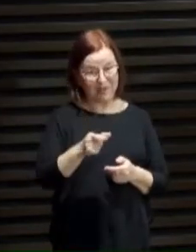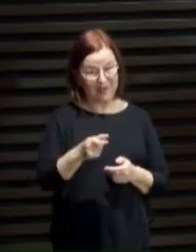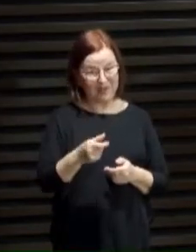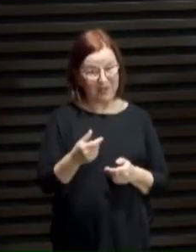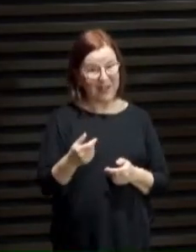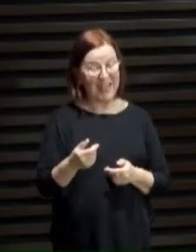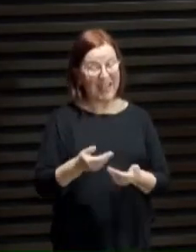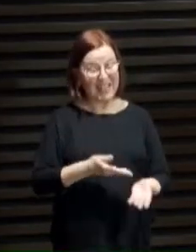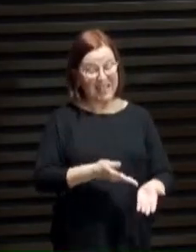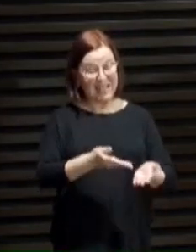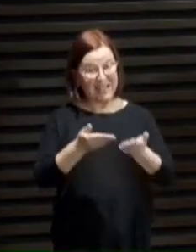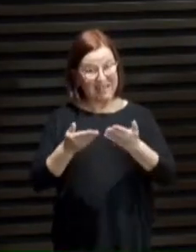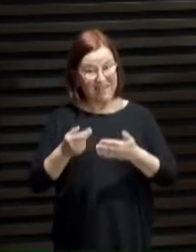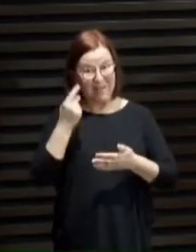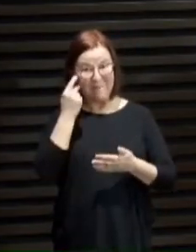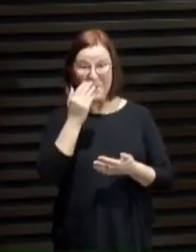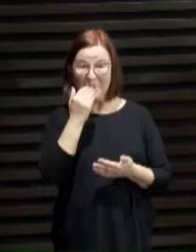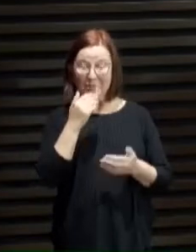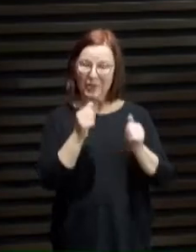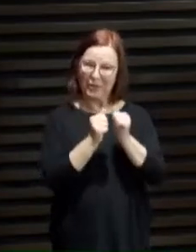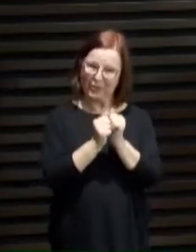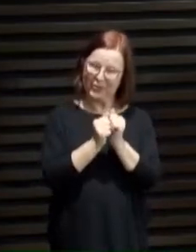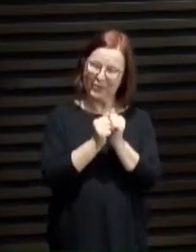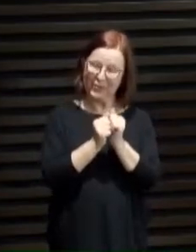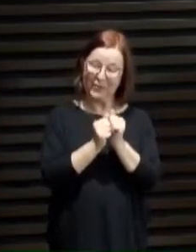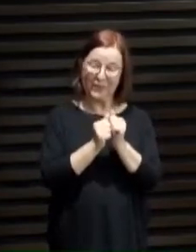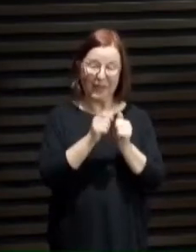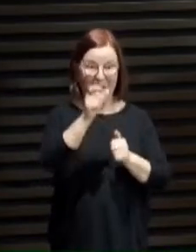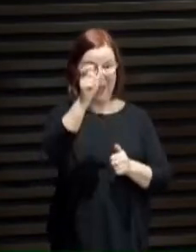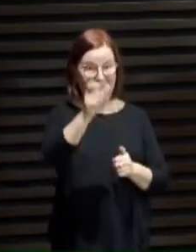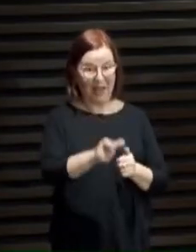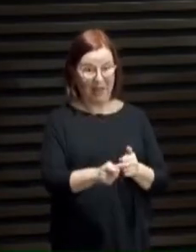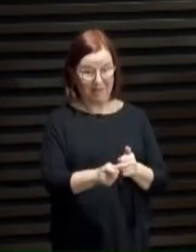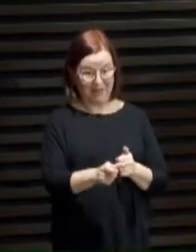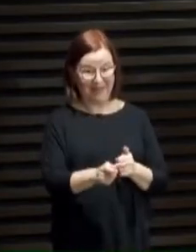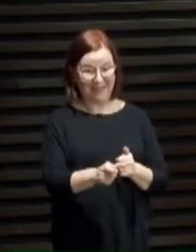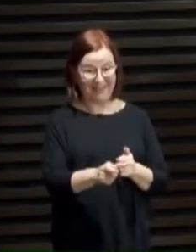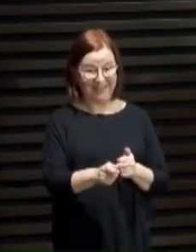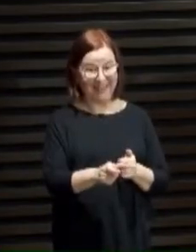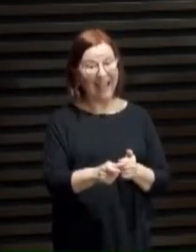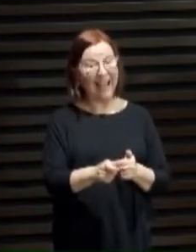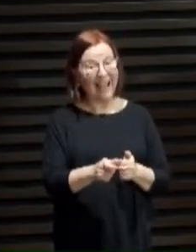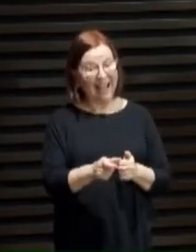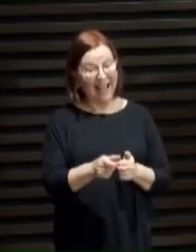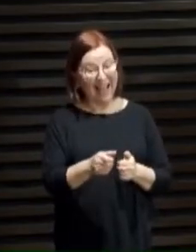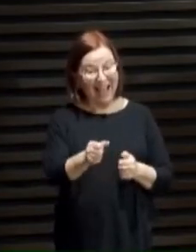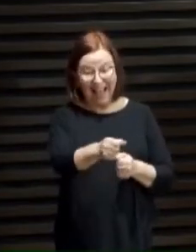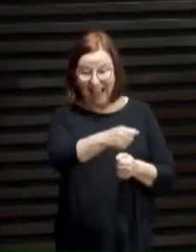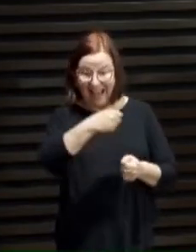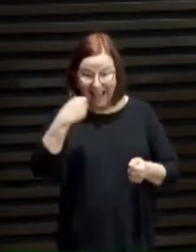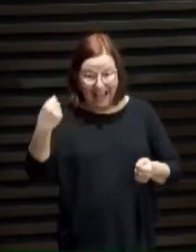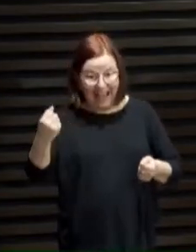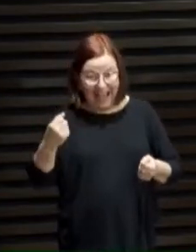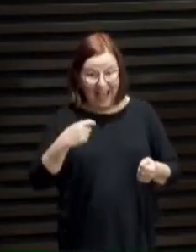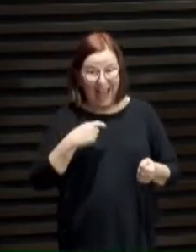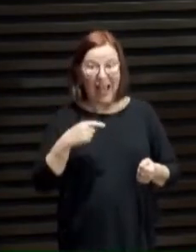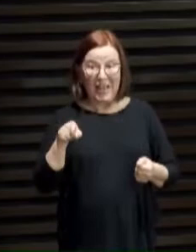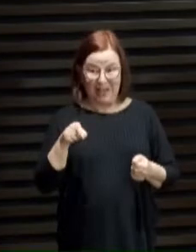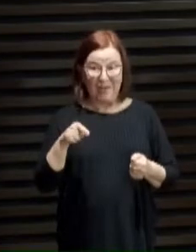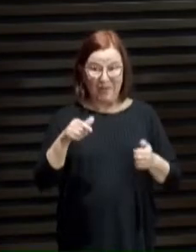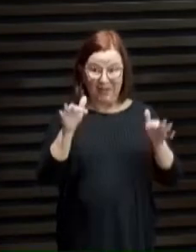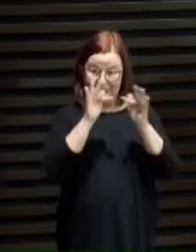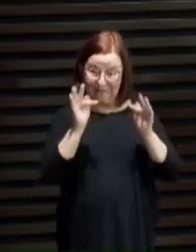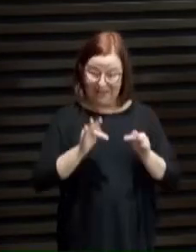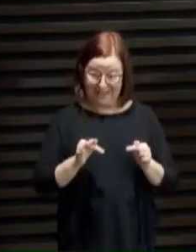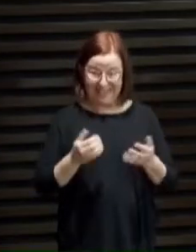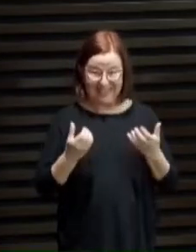você, é quando o convidado chega e então você está muito feliz em recebê-lo e você quer demonstrar isso. Ele